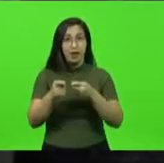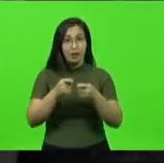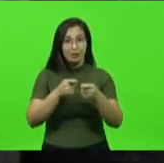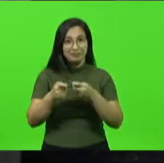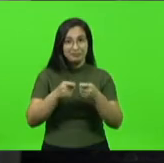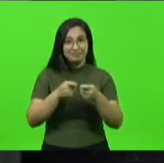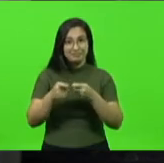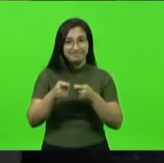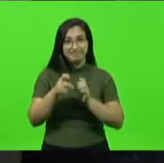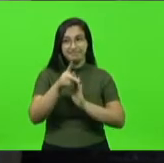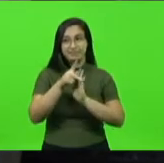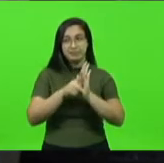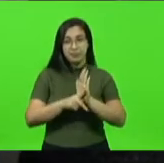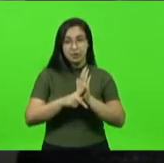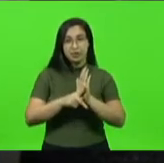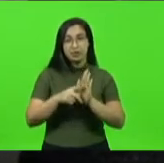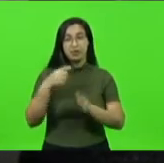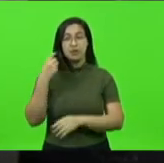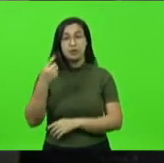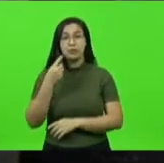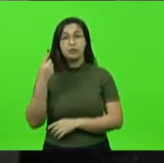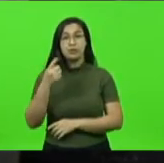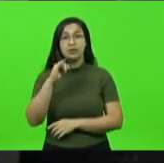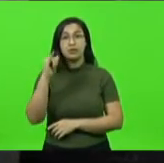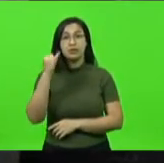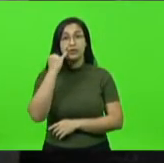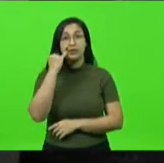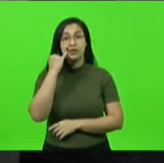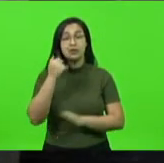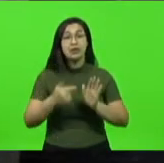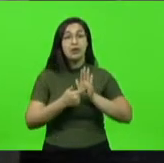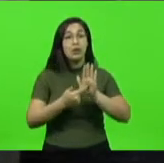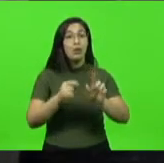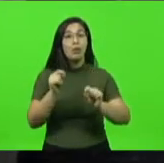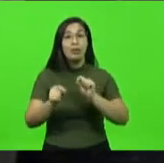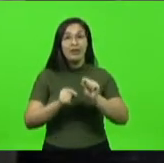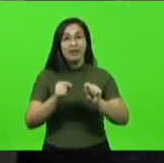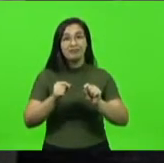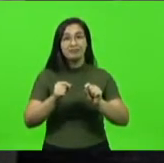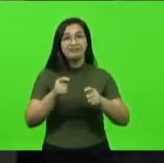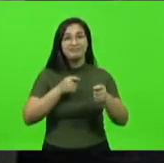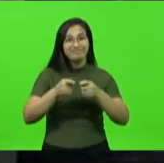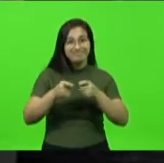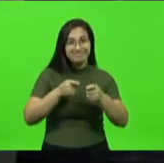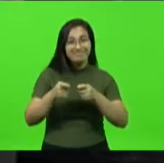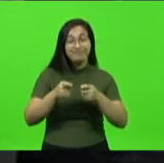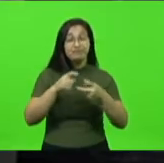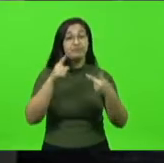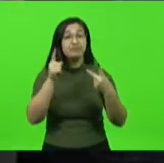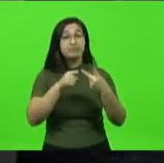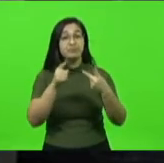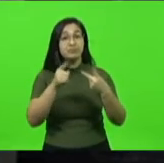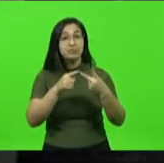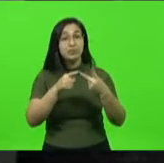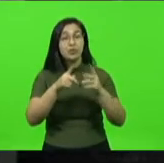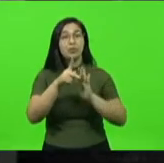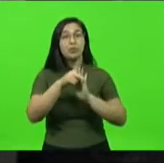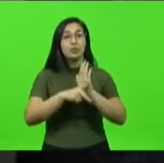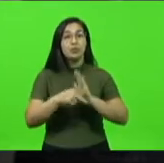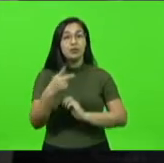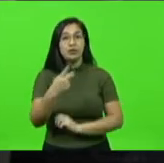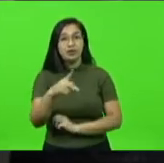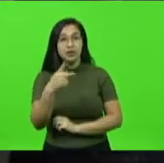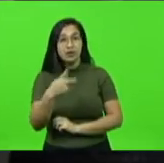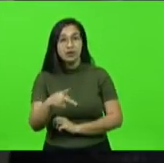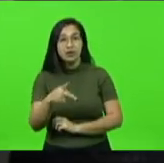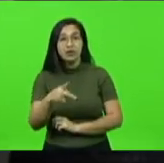O projeto do deputado Gessé traz economia. E o segundo, o projeto do deputado Gessé